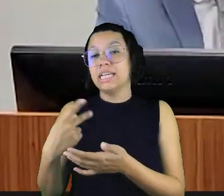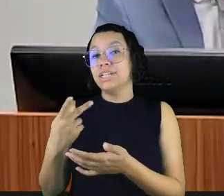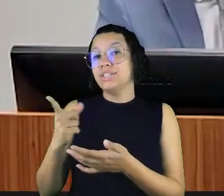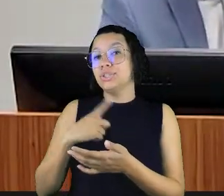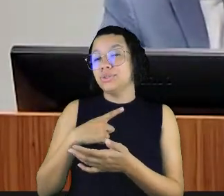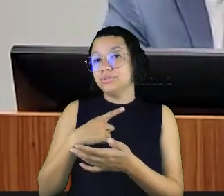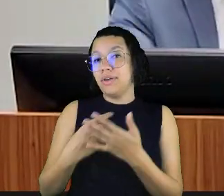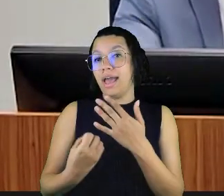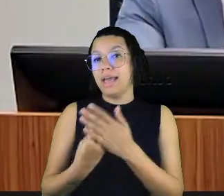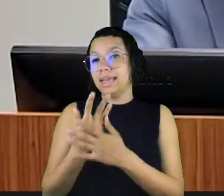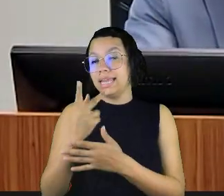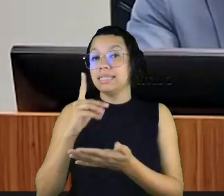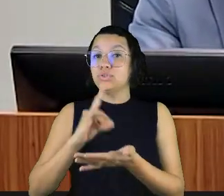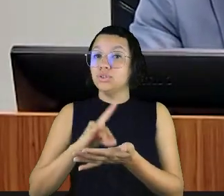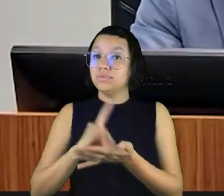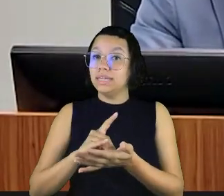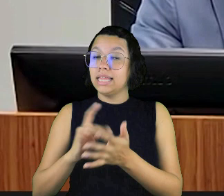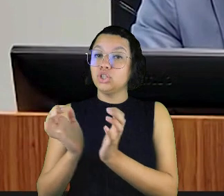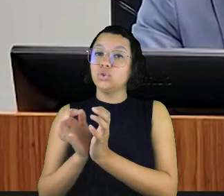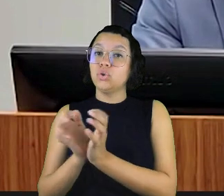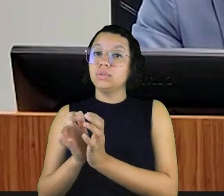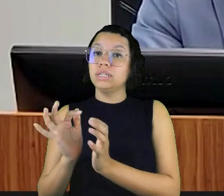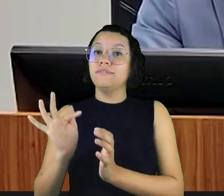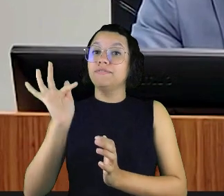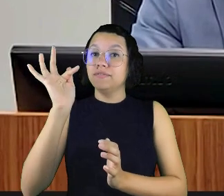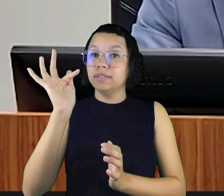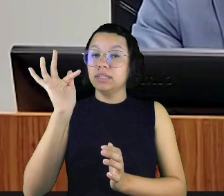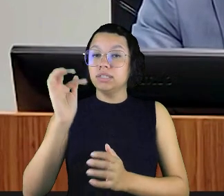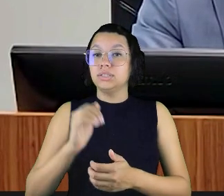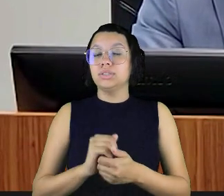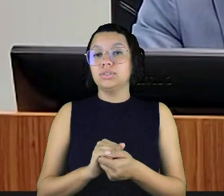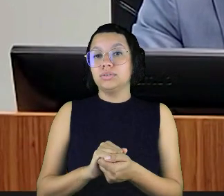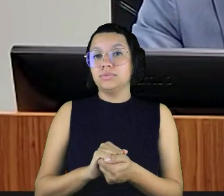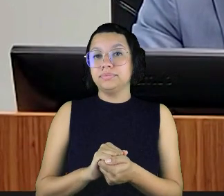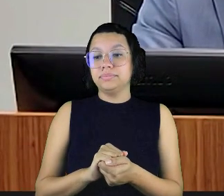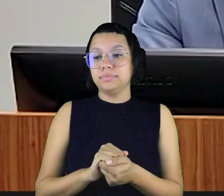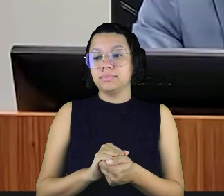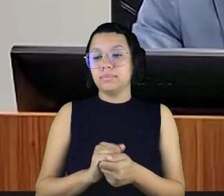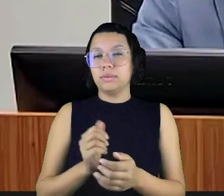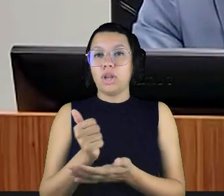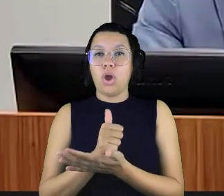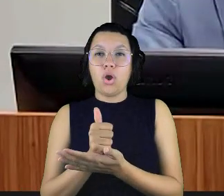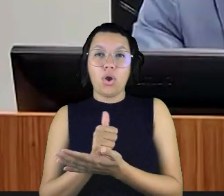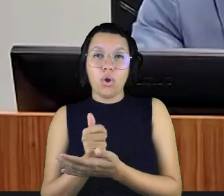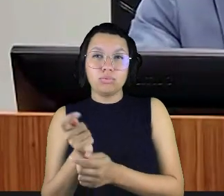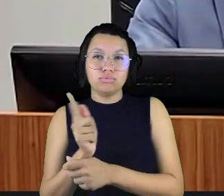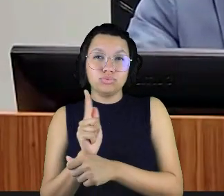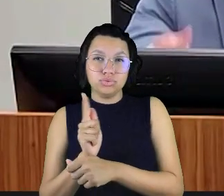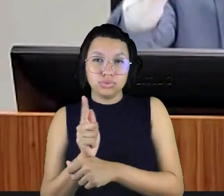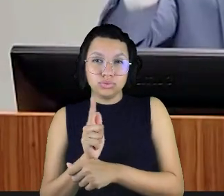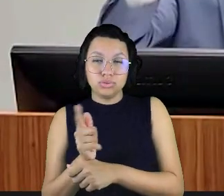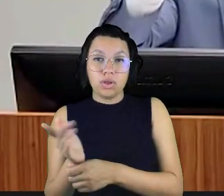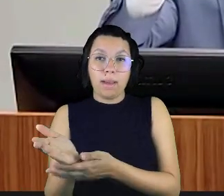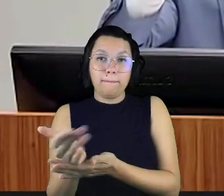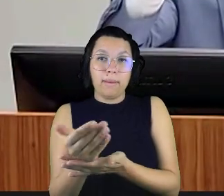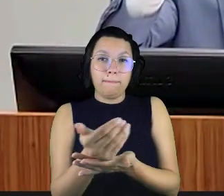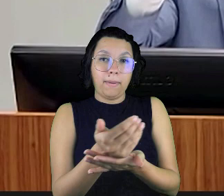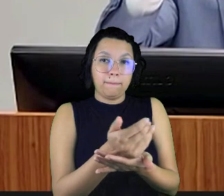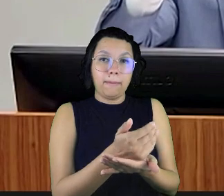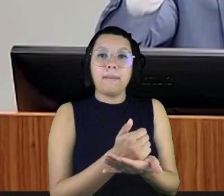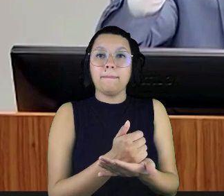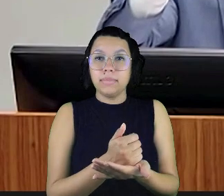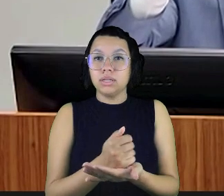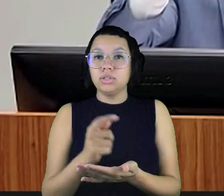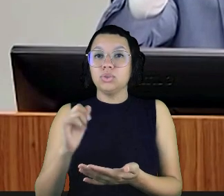Federativo para gerir a arrecadação do IBS, que é a